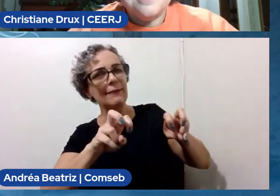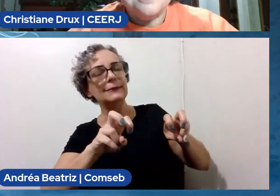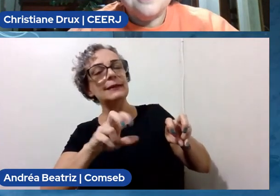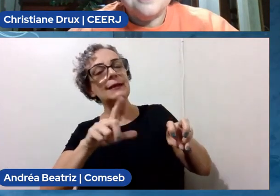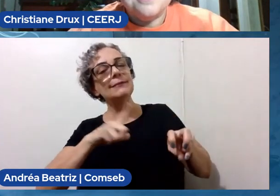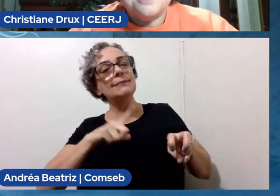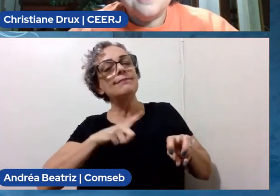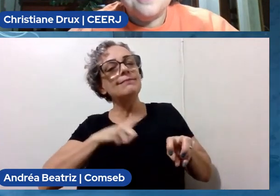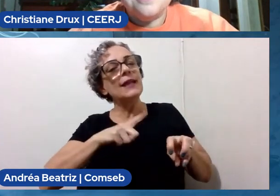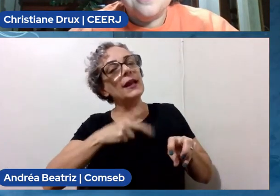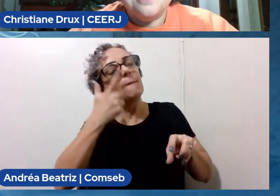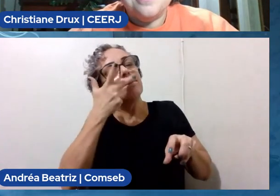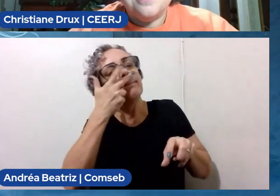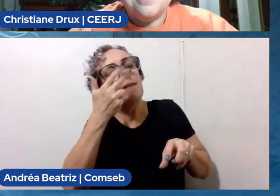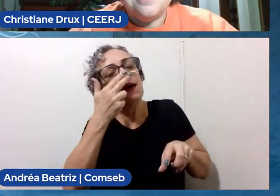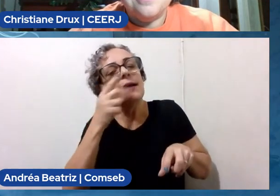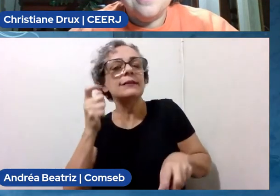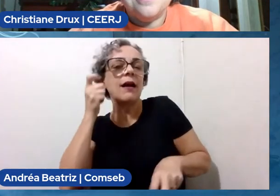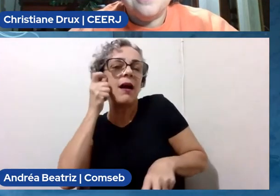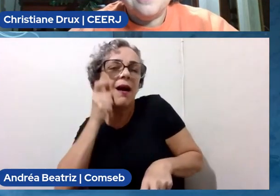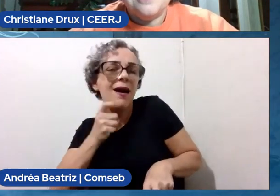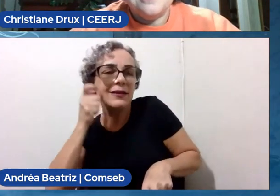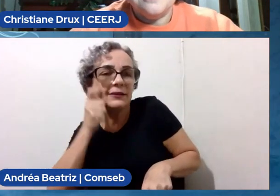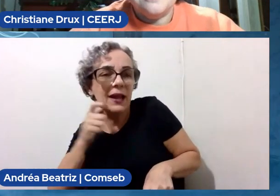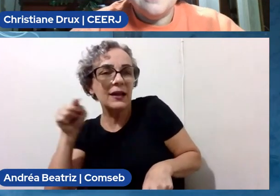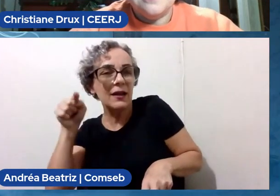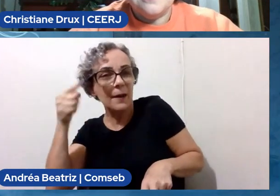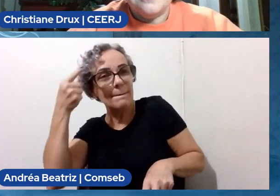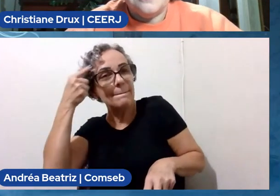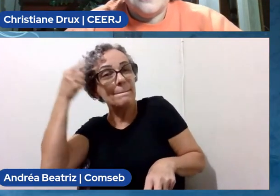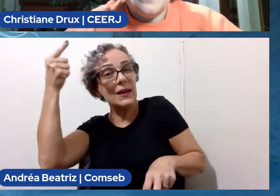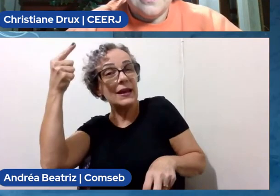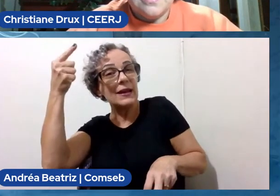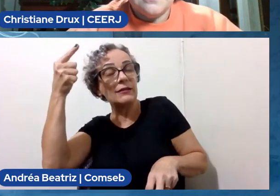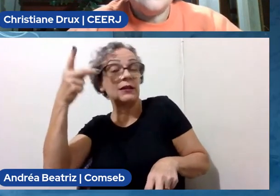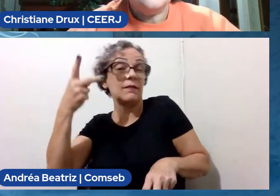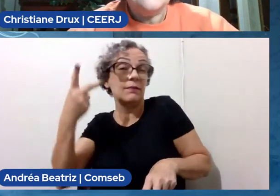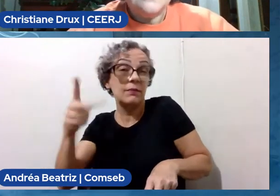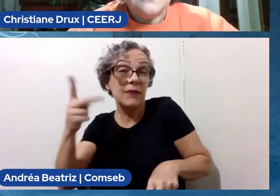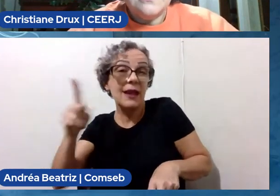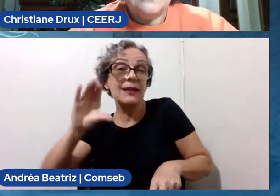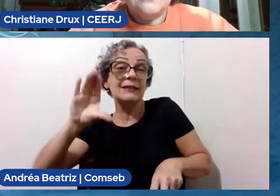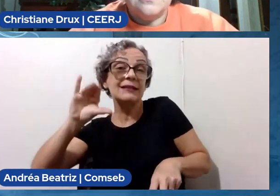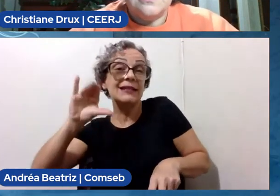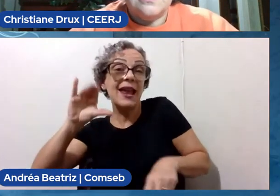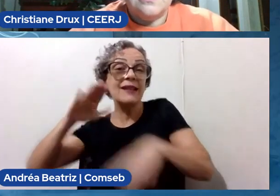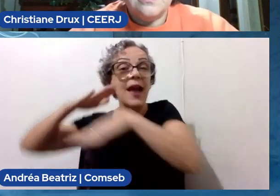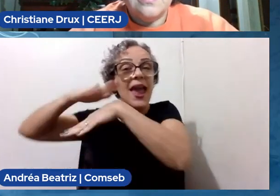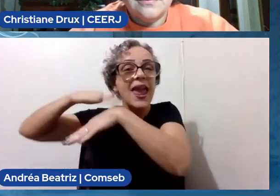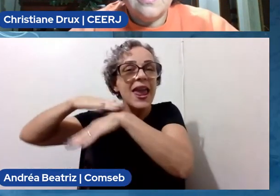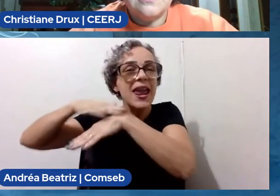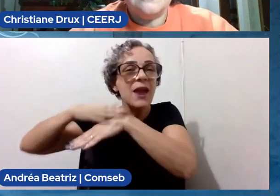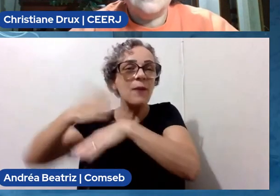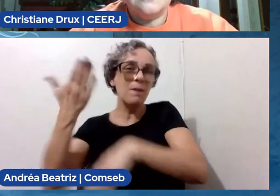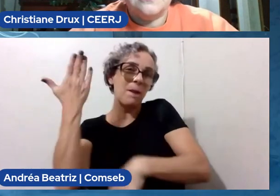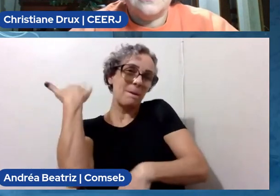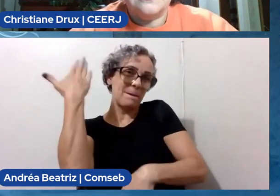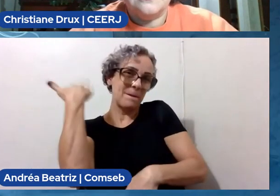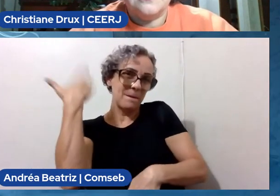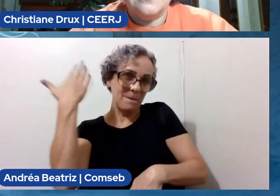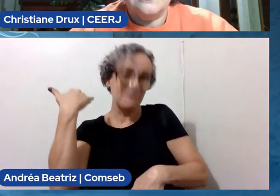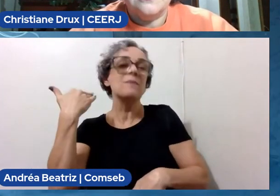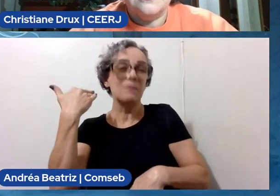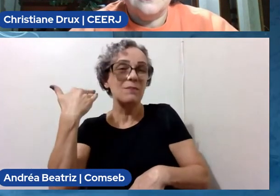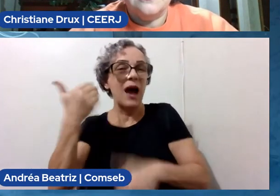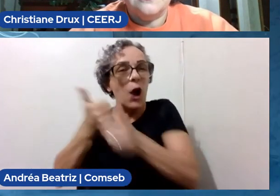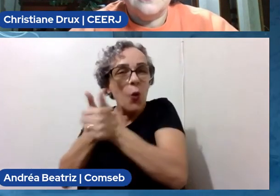posicionamento de Kardec, que adotava a posição da ciência da época, naturalmente, acompanhando o que acontecia,